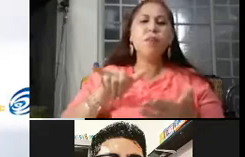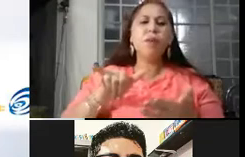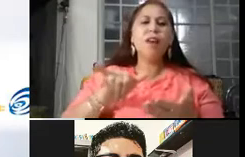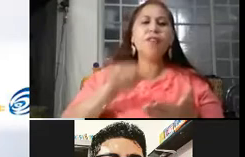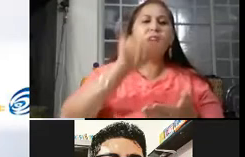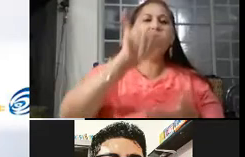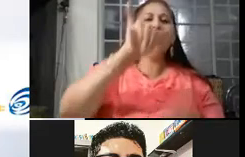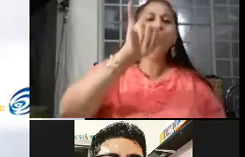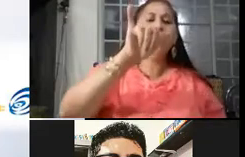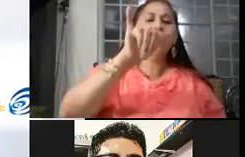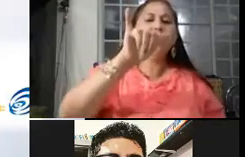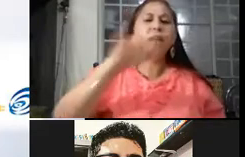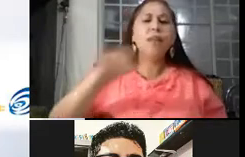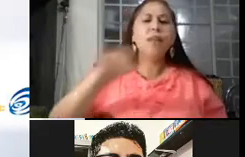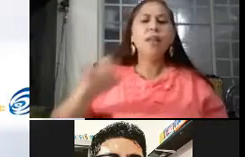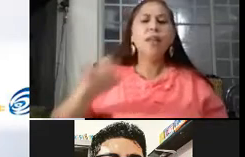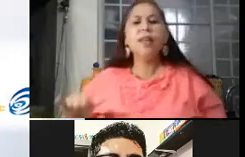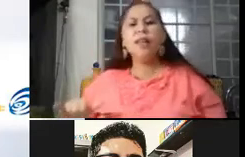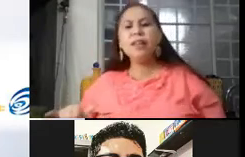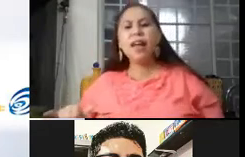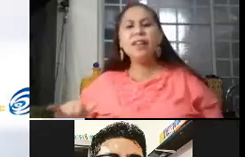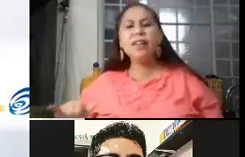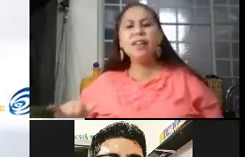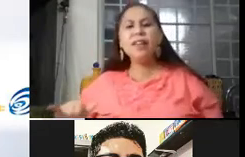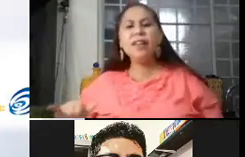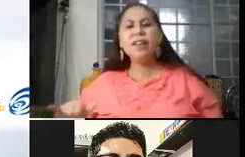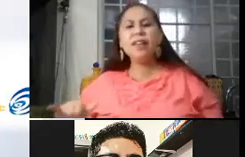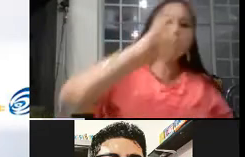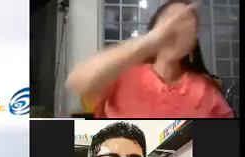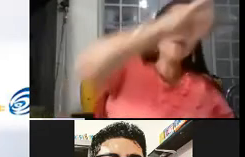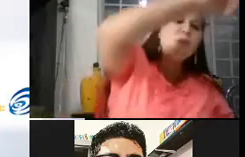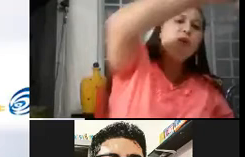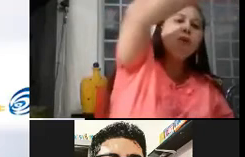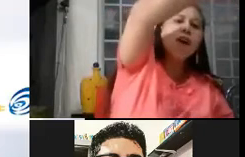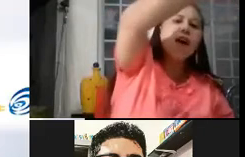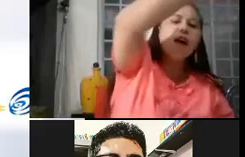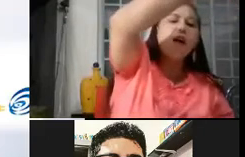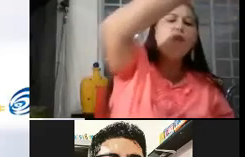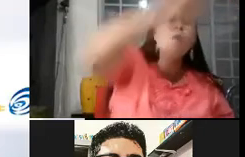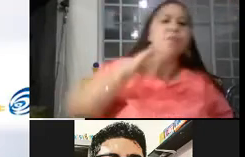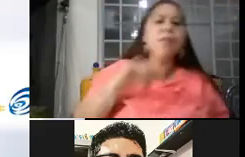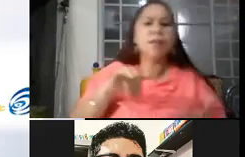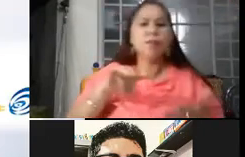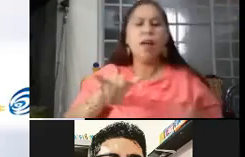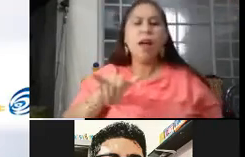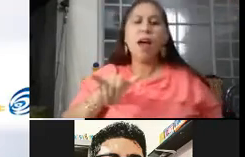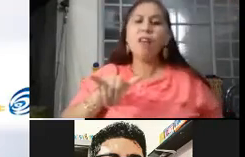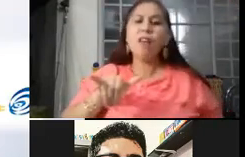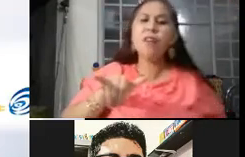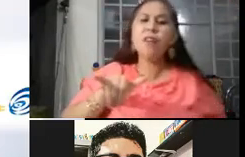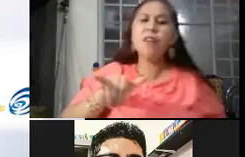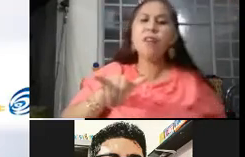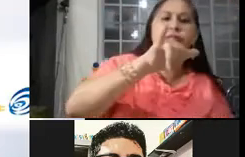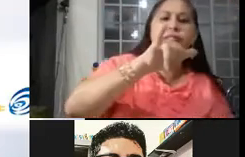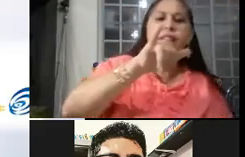forma, ó, avião e andar de avião. Você prolonga o movimento. Avião